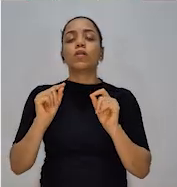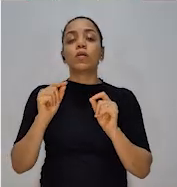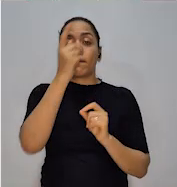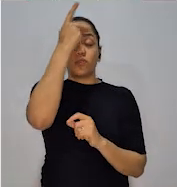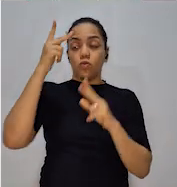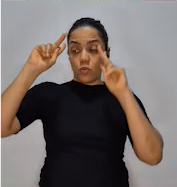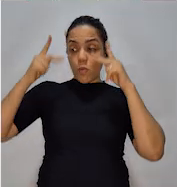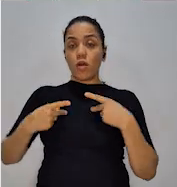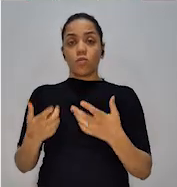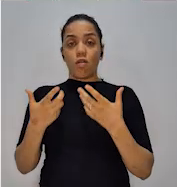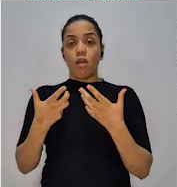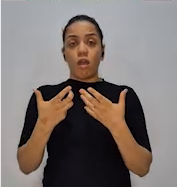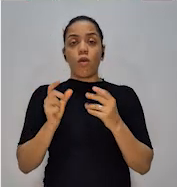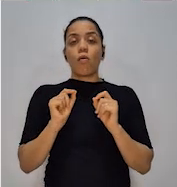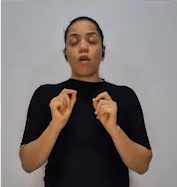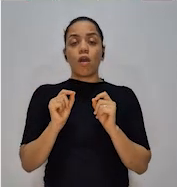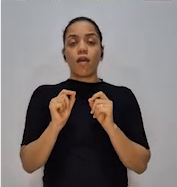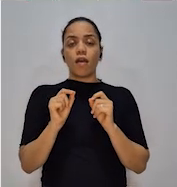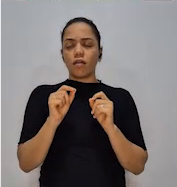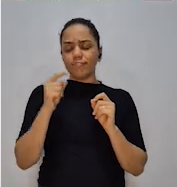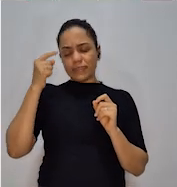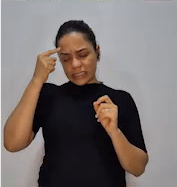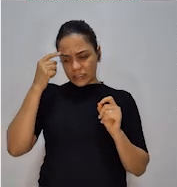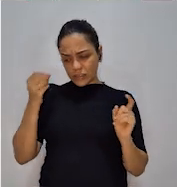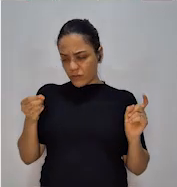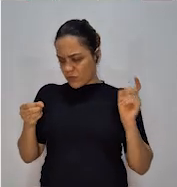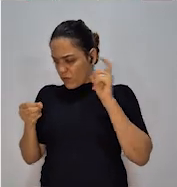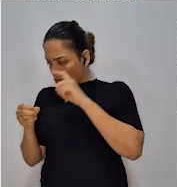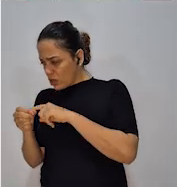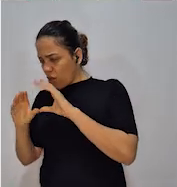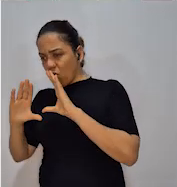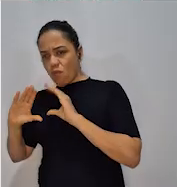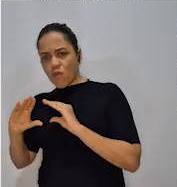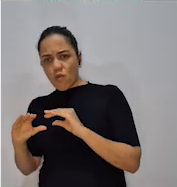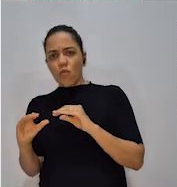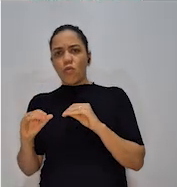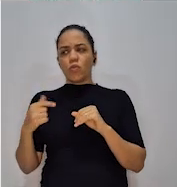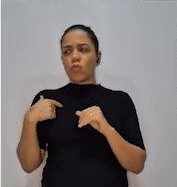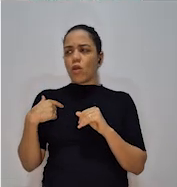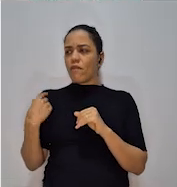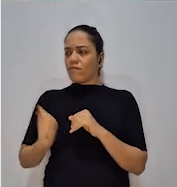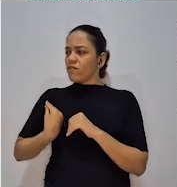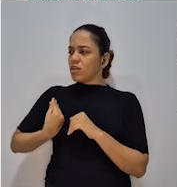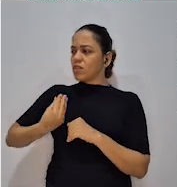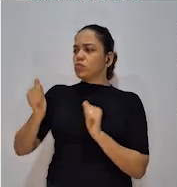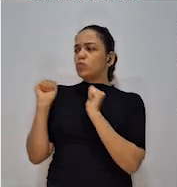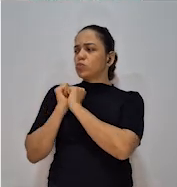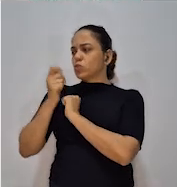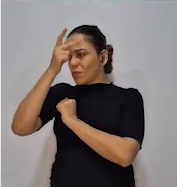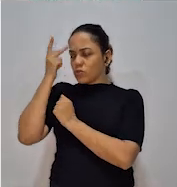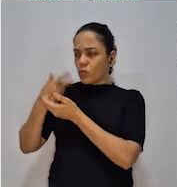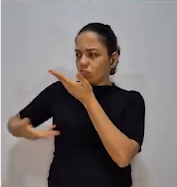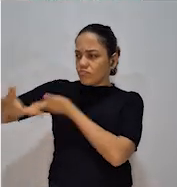ser humano de voltar a uma condição de conforto, de viver com seus iguais, de trazer aí, de